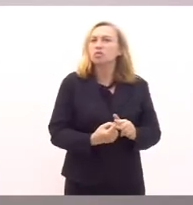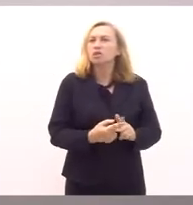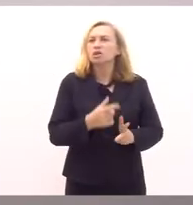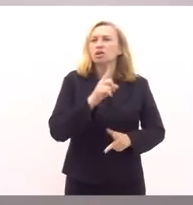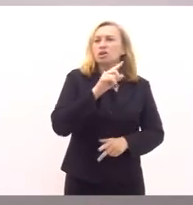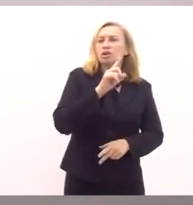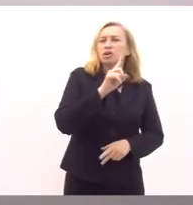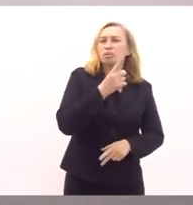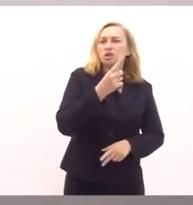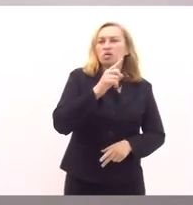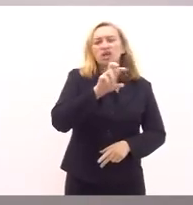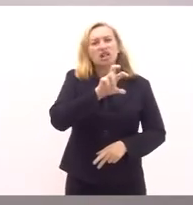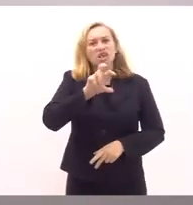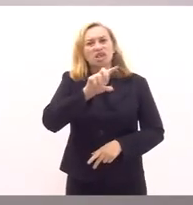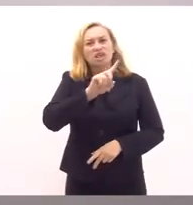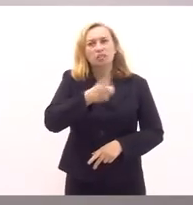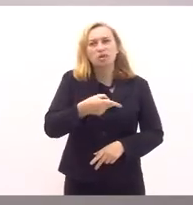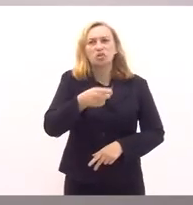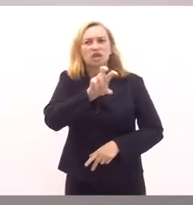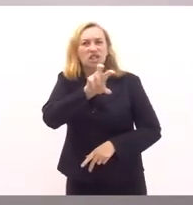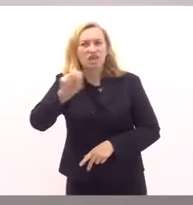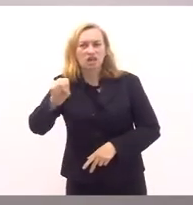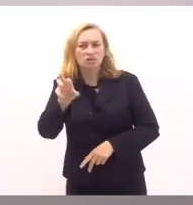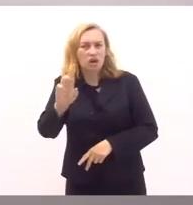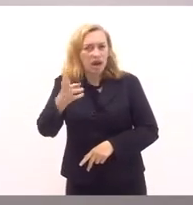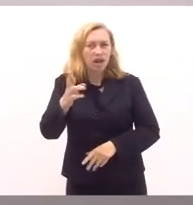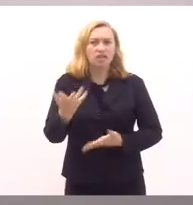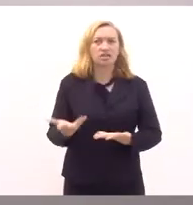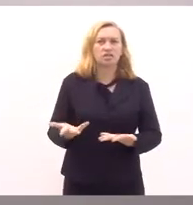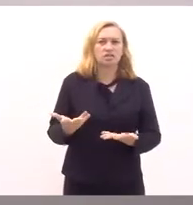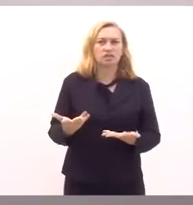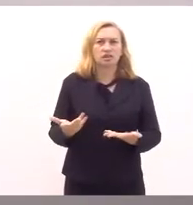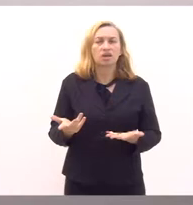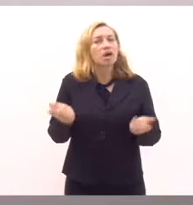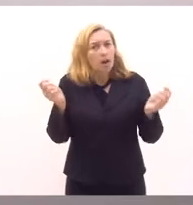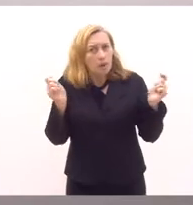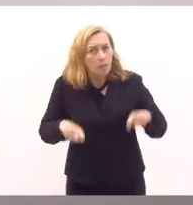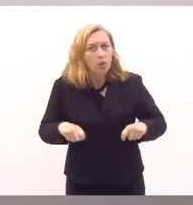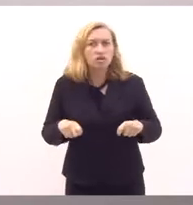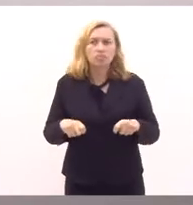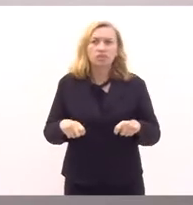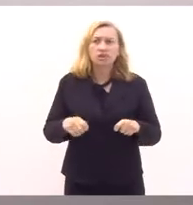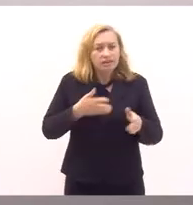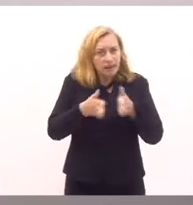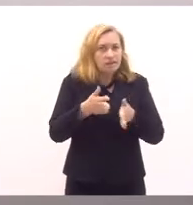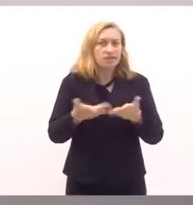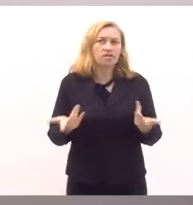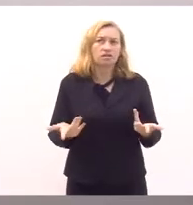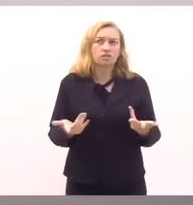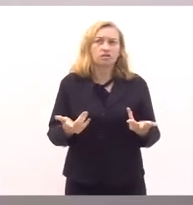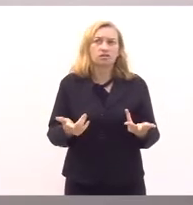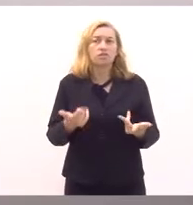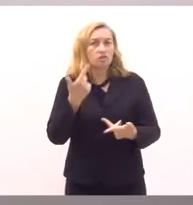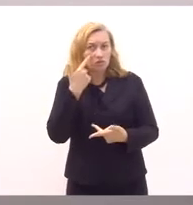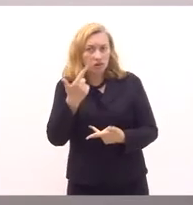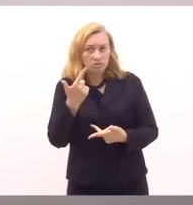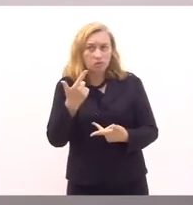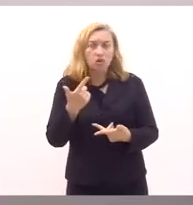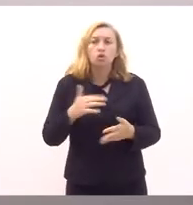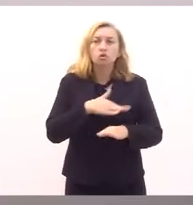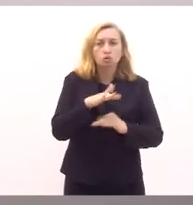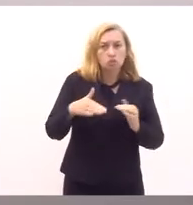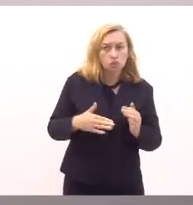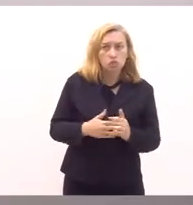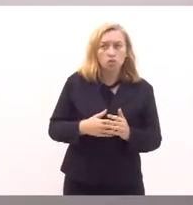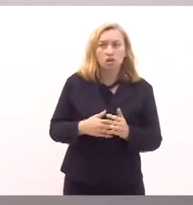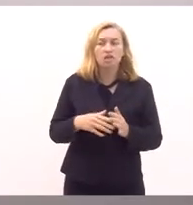R$ 1.500. Que a gente garanta essa possibilidade de acesso, tendo em vista todos esses